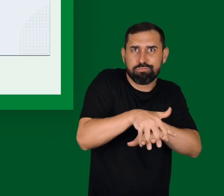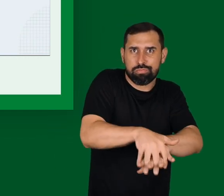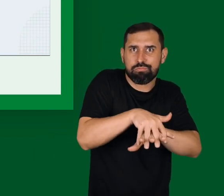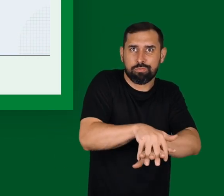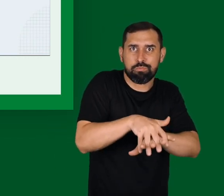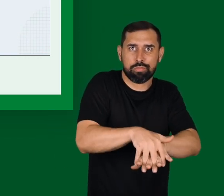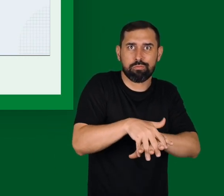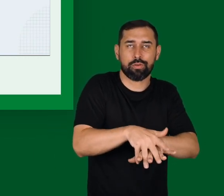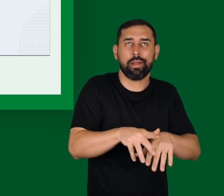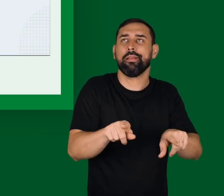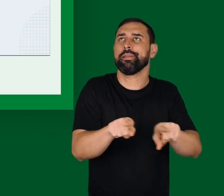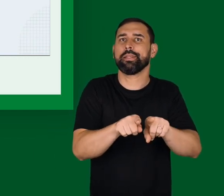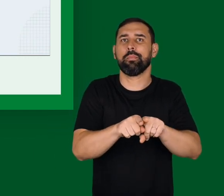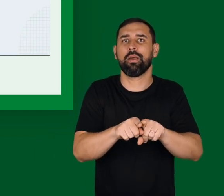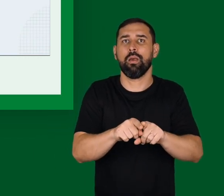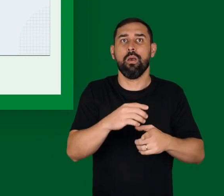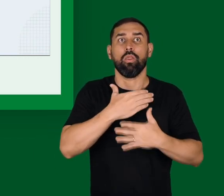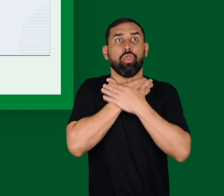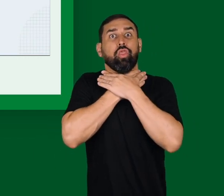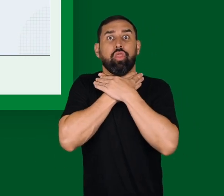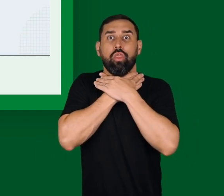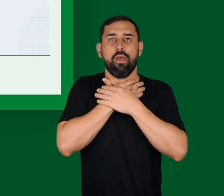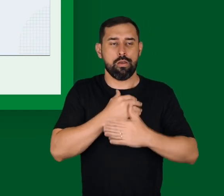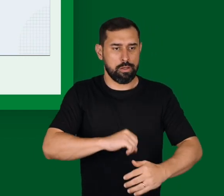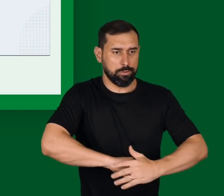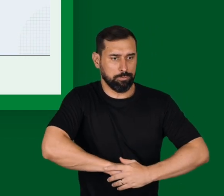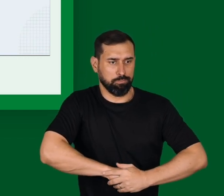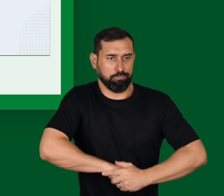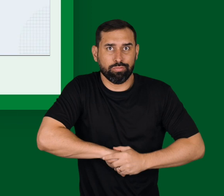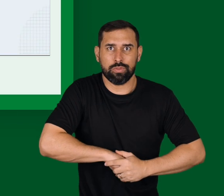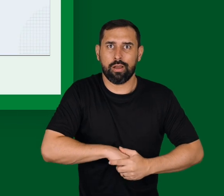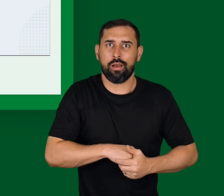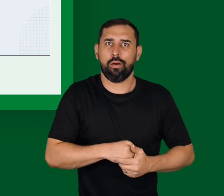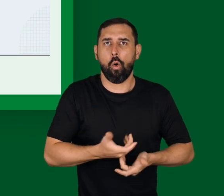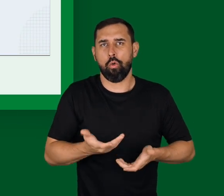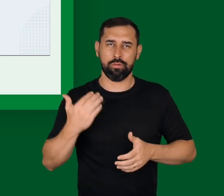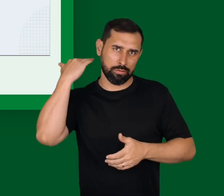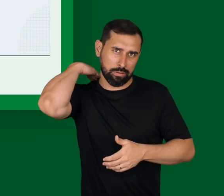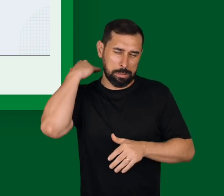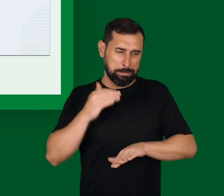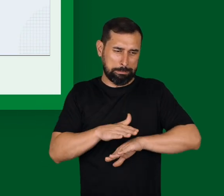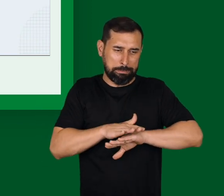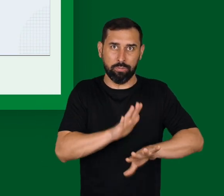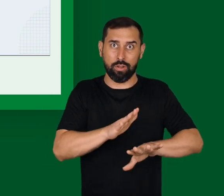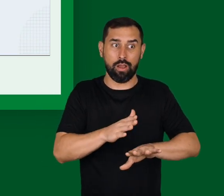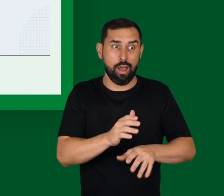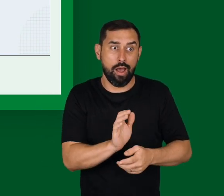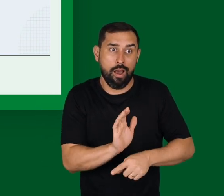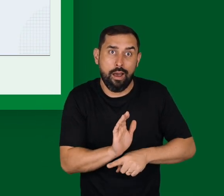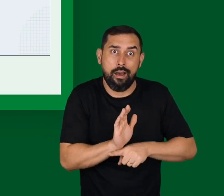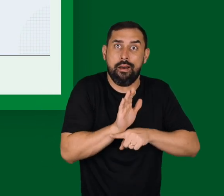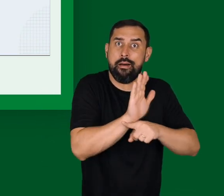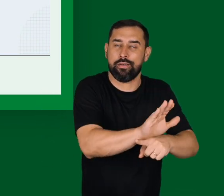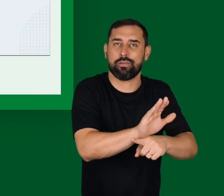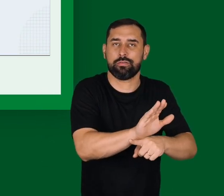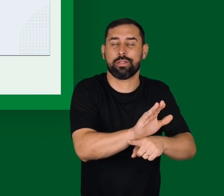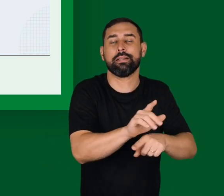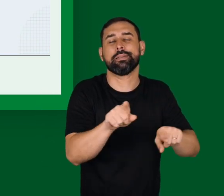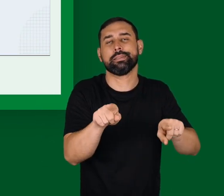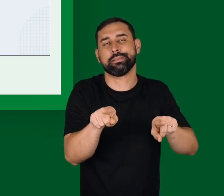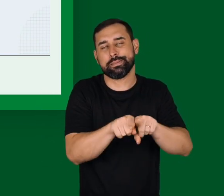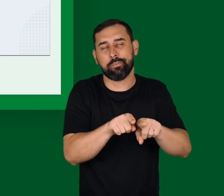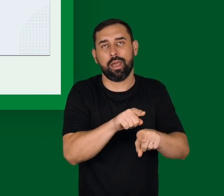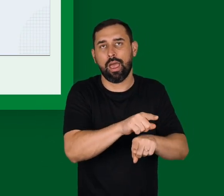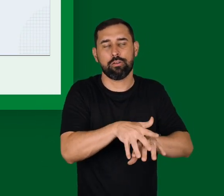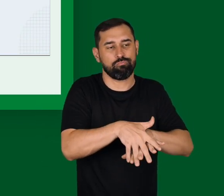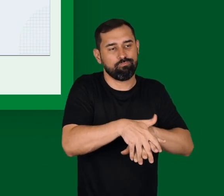sejam aptas a fazer as manobras de desengasgo, que é muito comum na fase pediátrica, né? E que possa responder